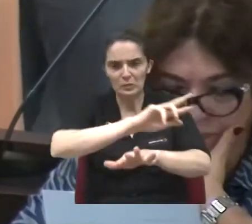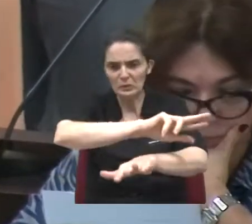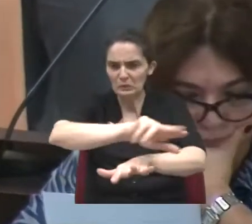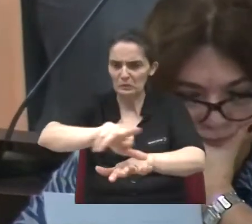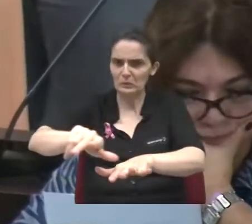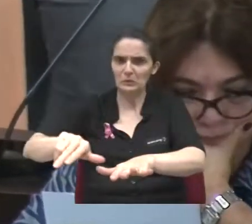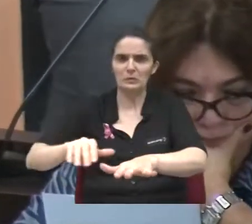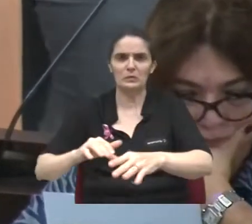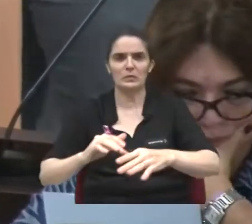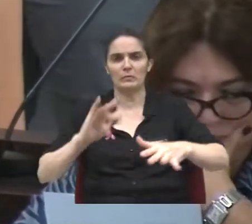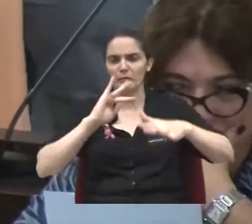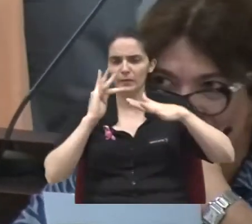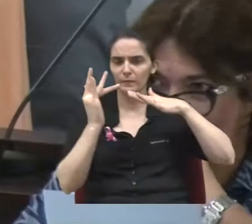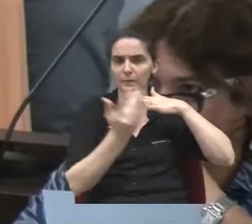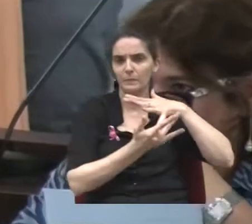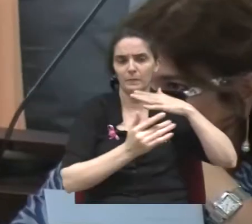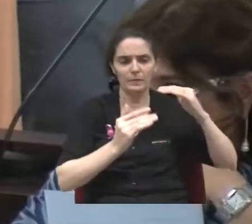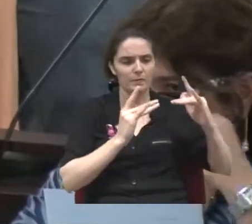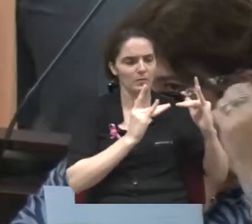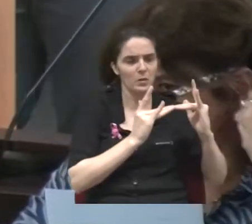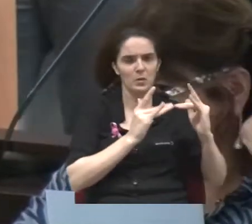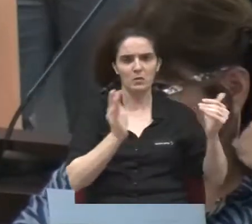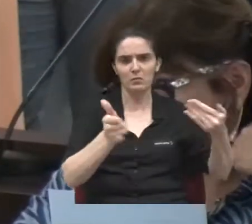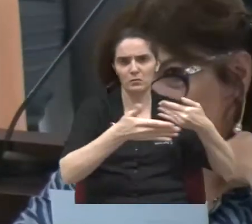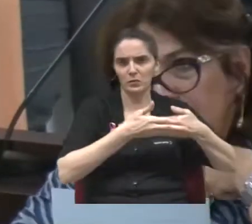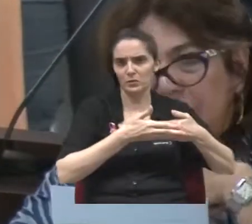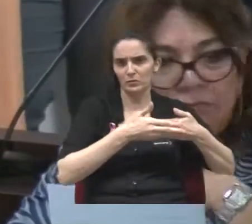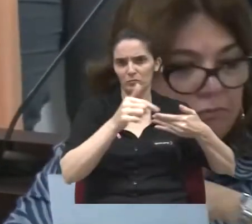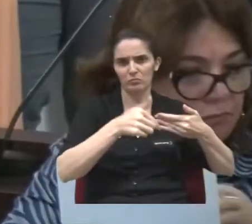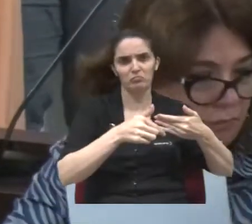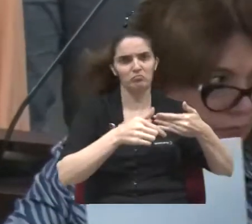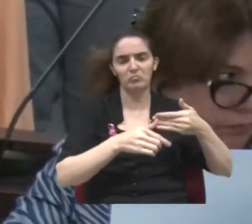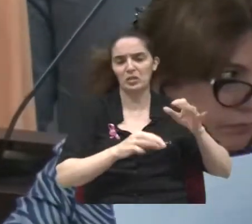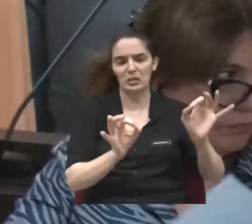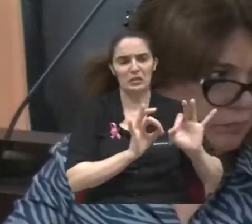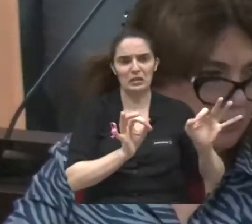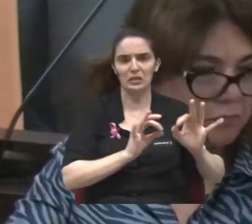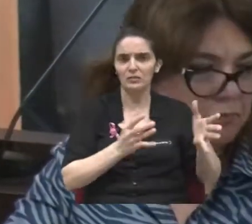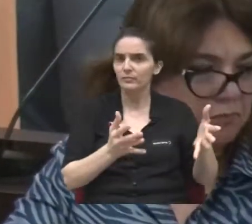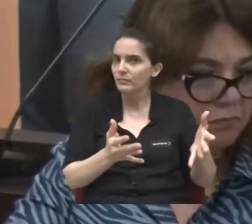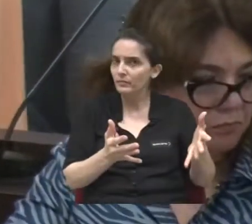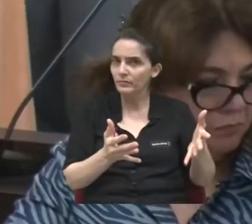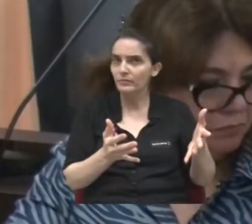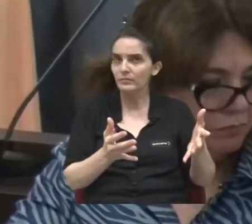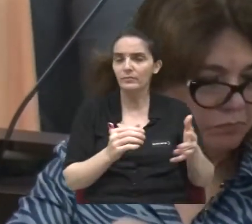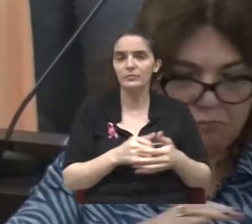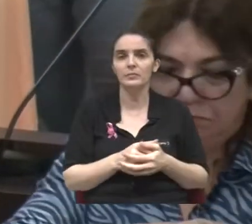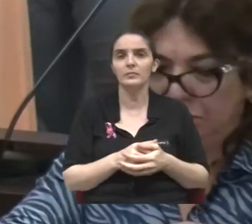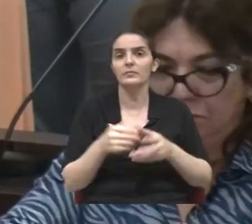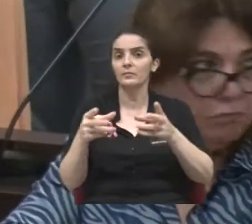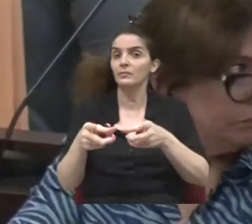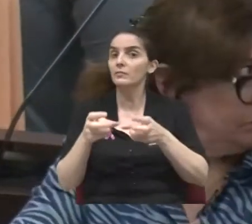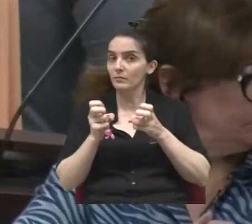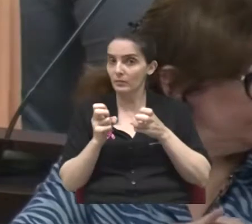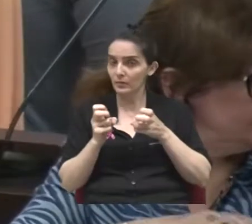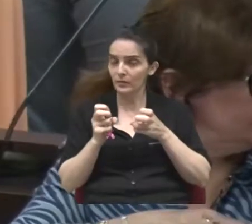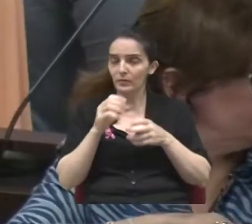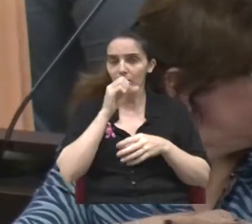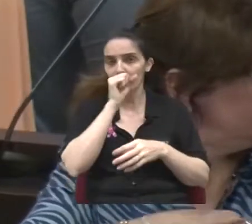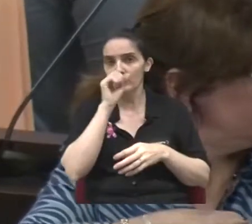que o velório do centro fechou, que o velório do centro vai mais atender. Eu estive final de semana no velório lá